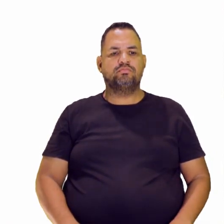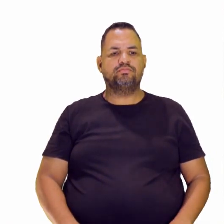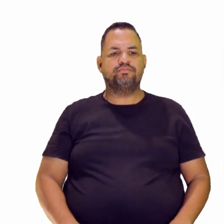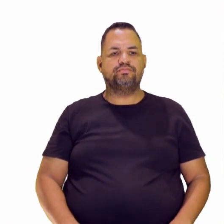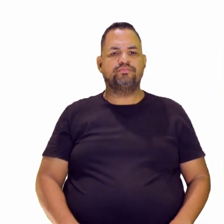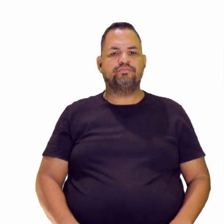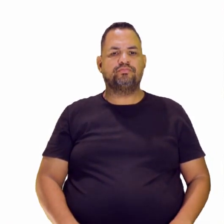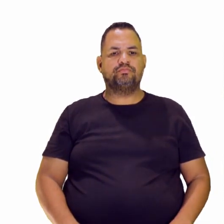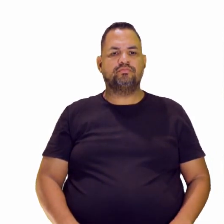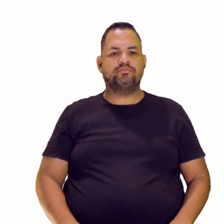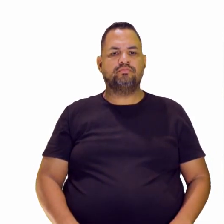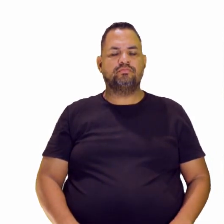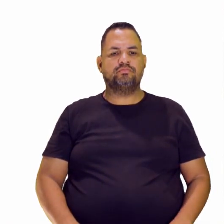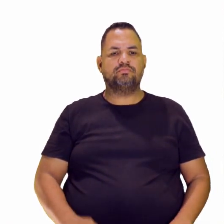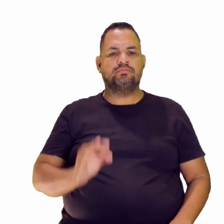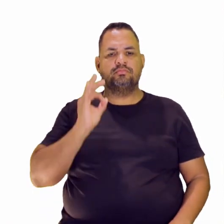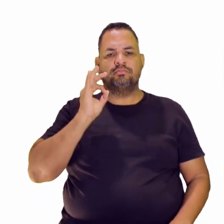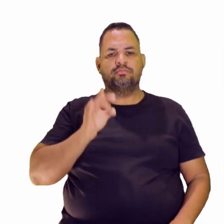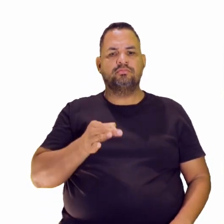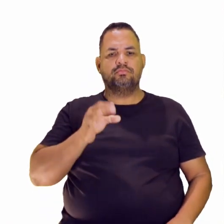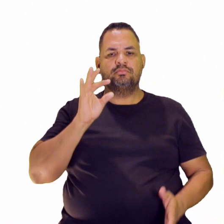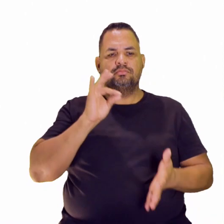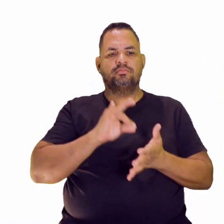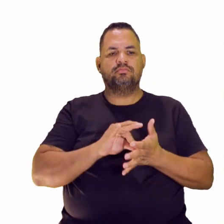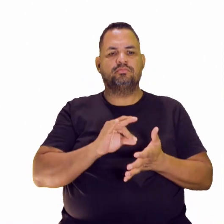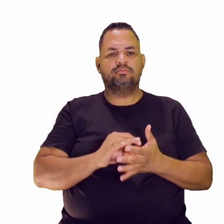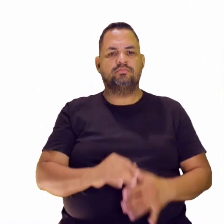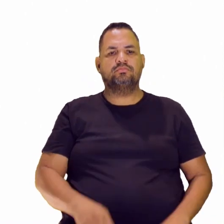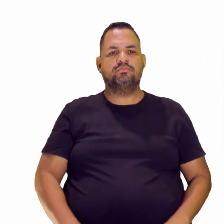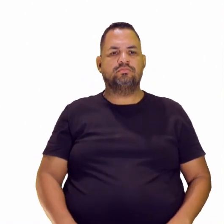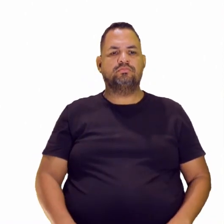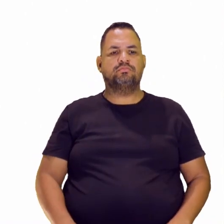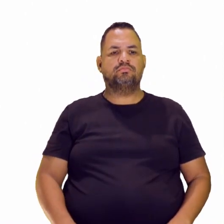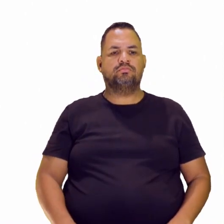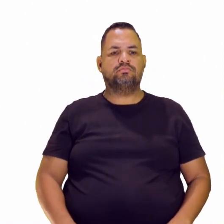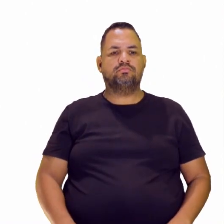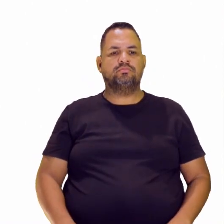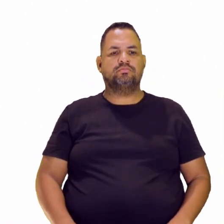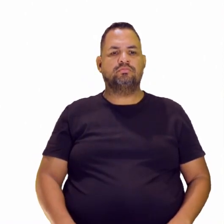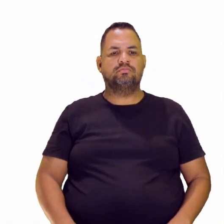Então, está correto o que se afirma